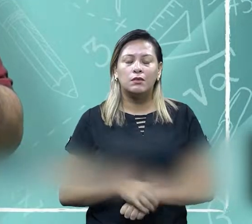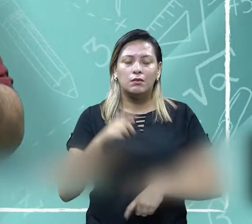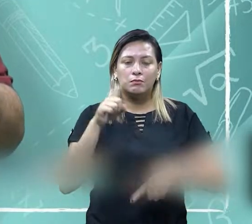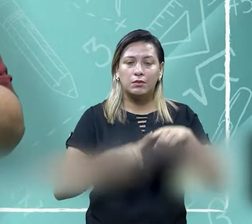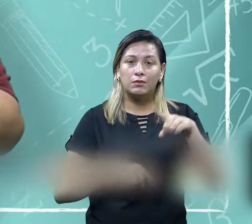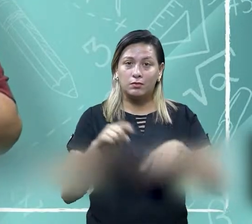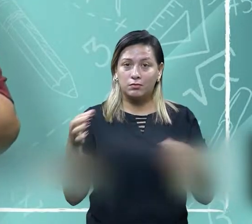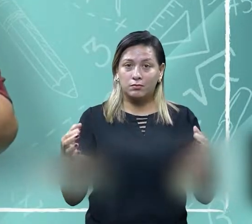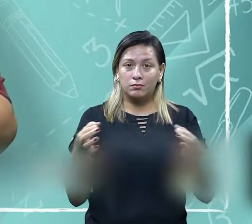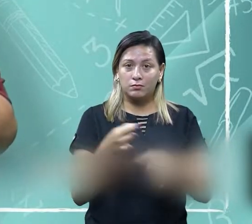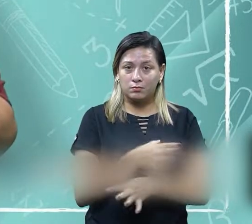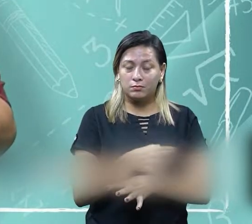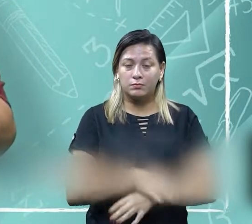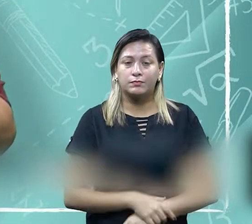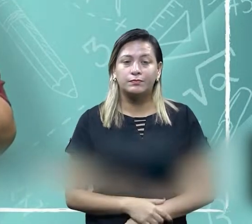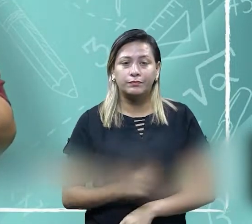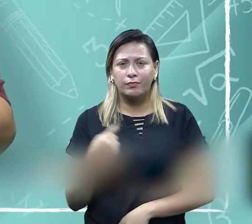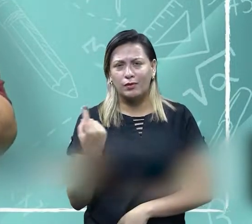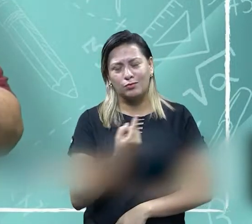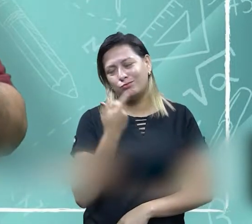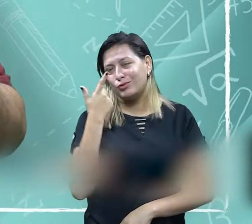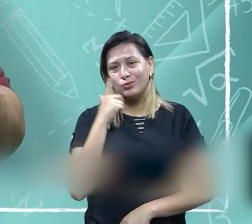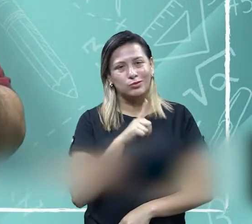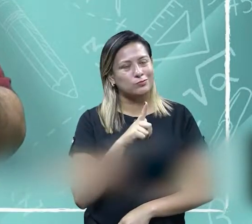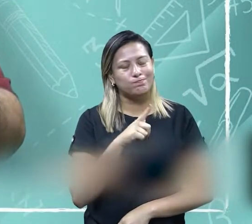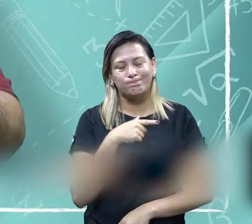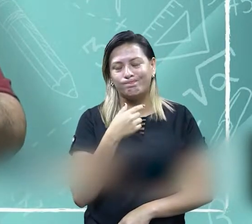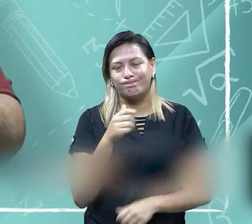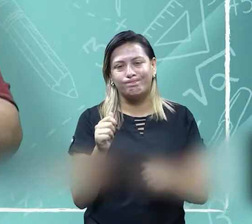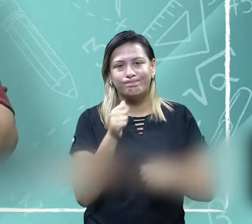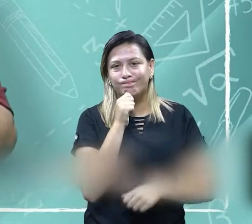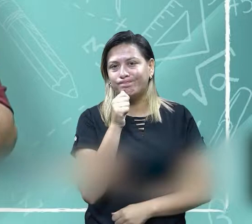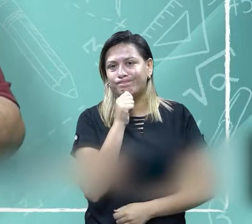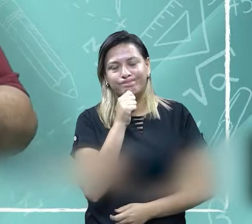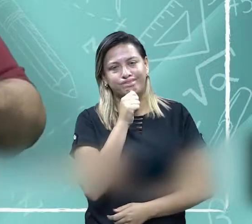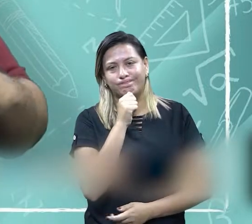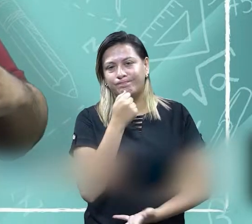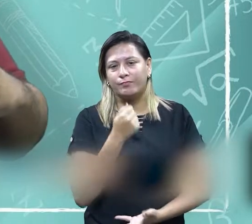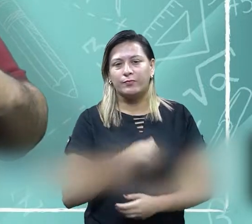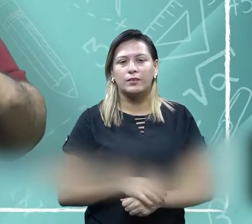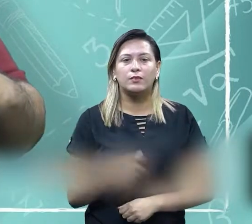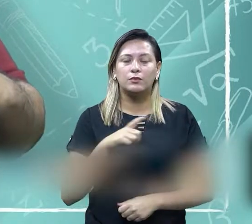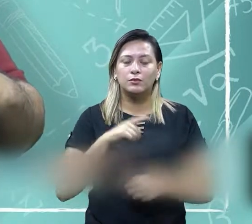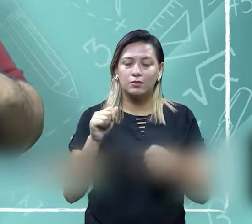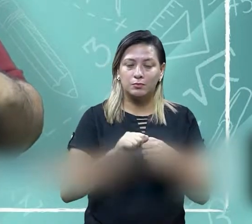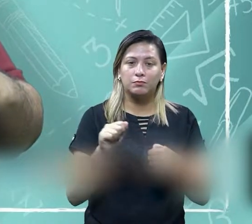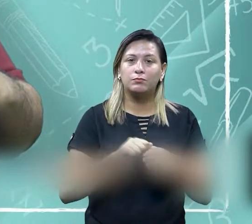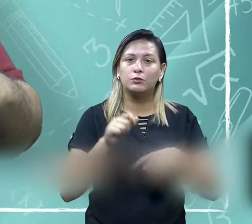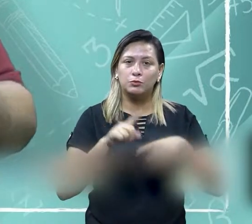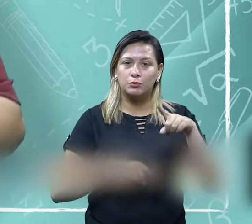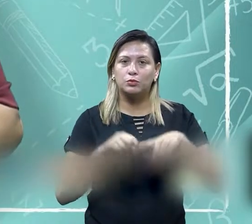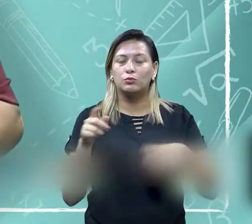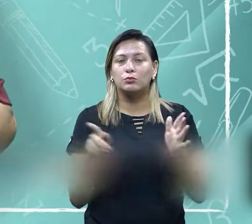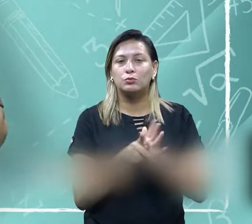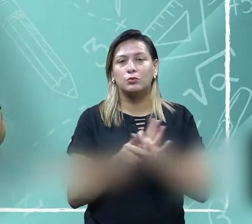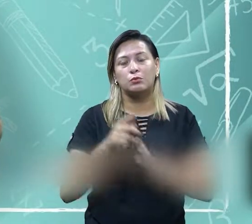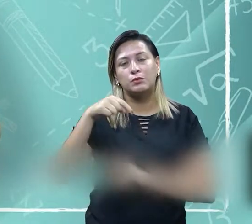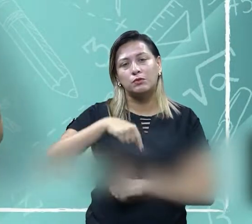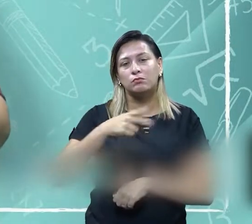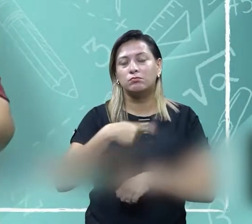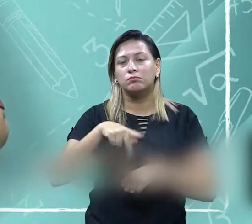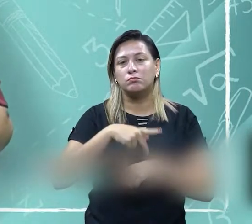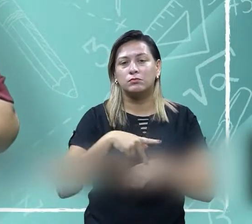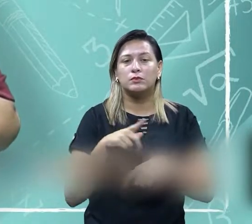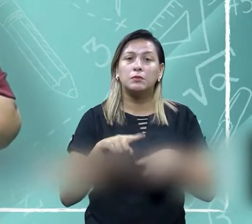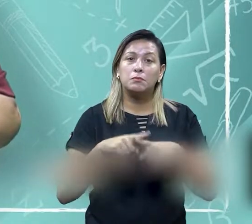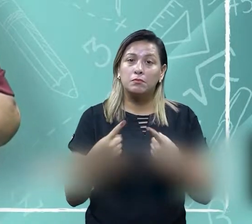não conseguimos ainda ter uma produção interna dos seus próprios produtos de matéria-prima. Mas também tem algo